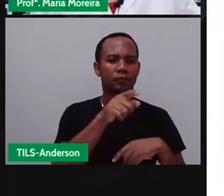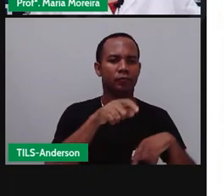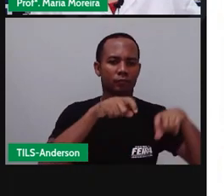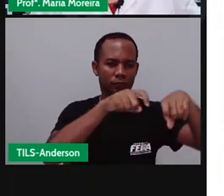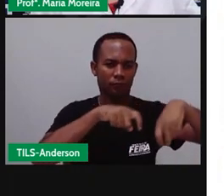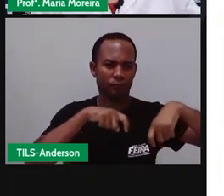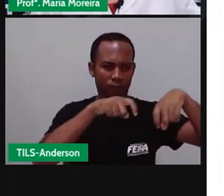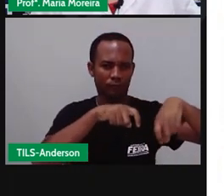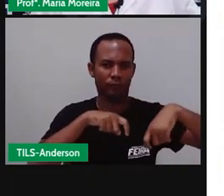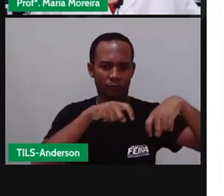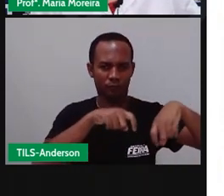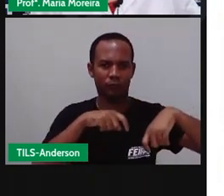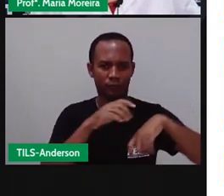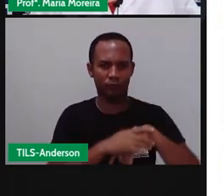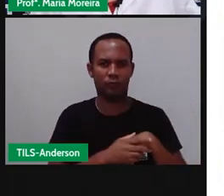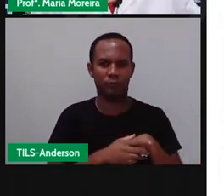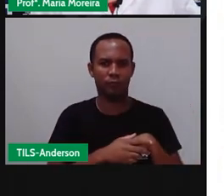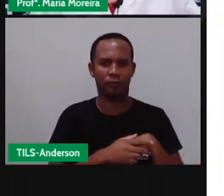agricultor,